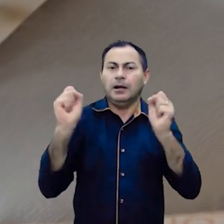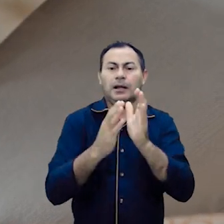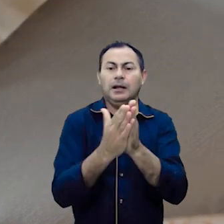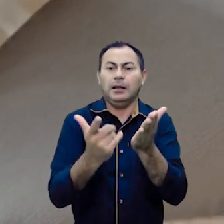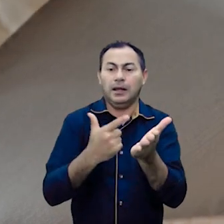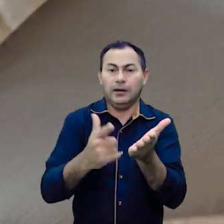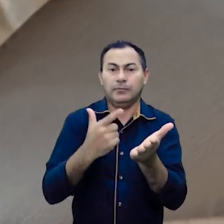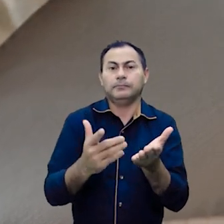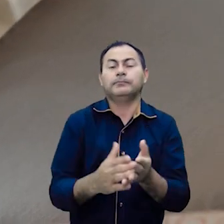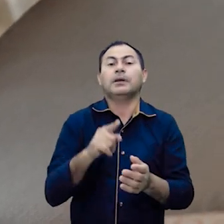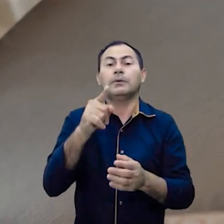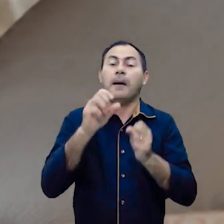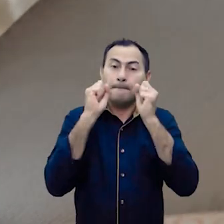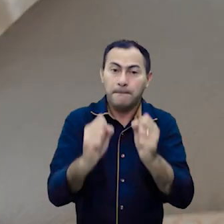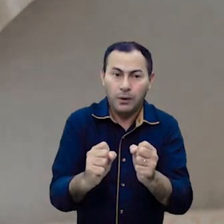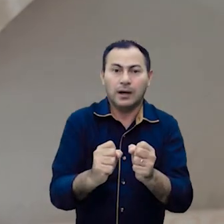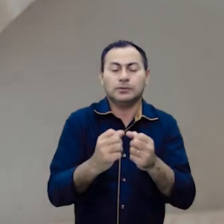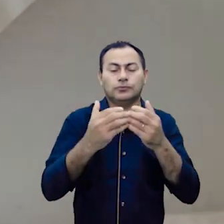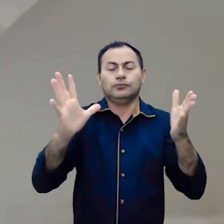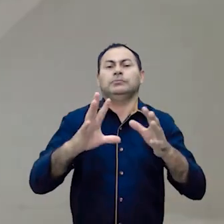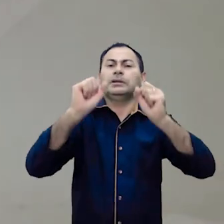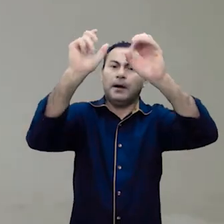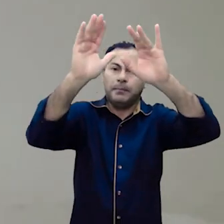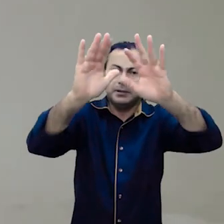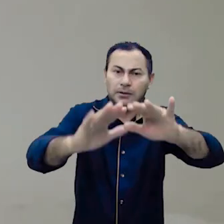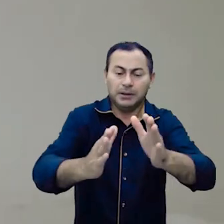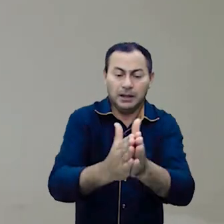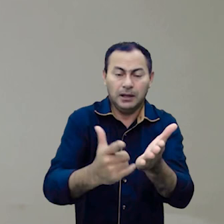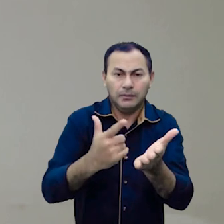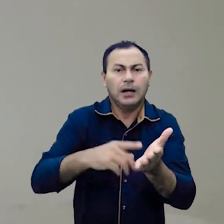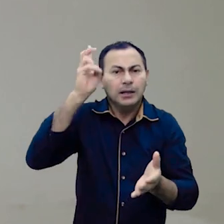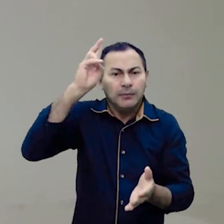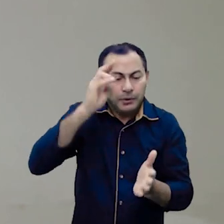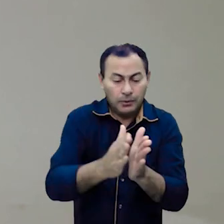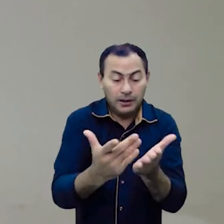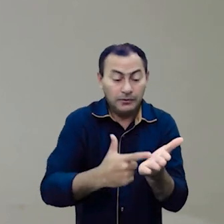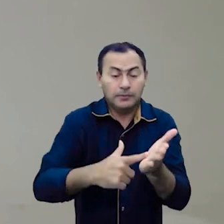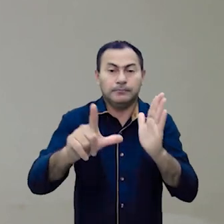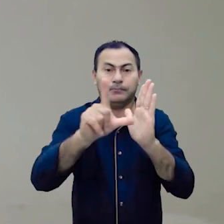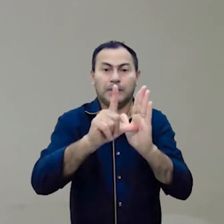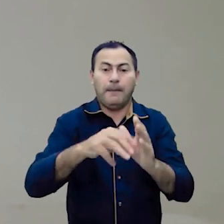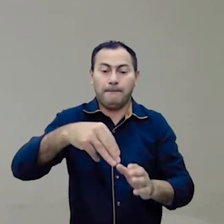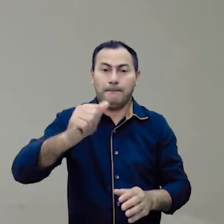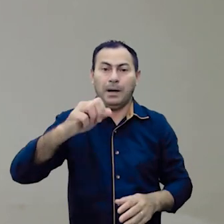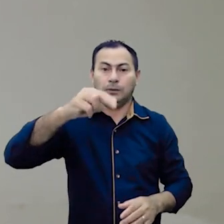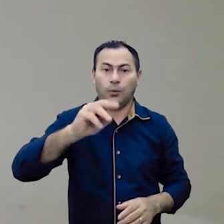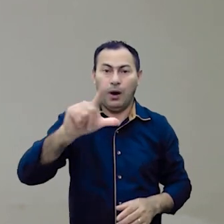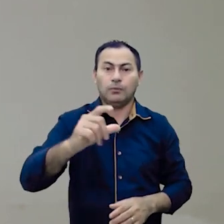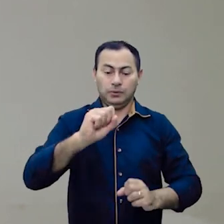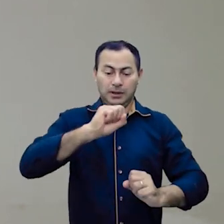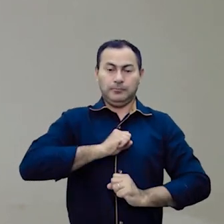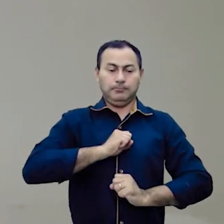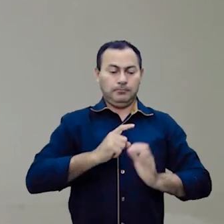esse precioso livro e que você possa ser grandemente abençoado por esse livro lembra que o livro de Levítico era o manual